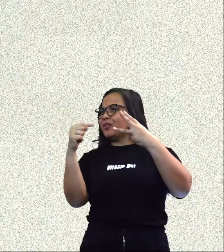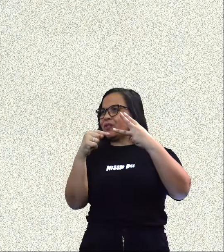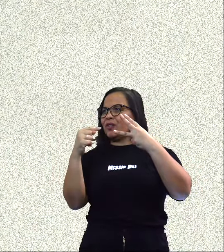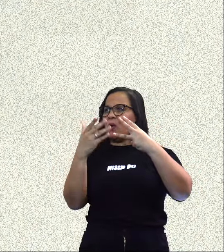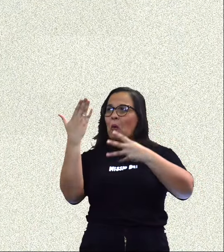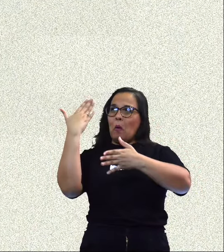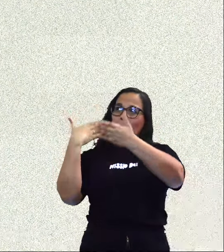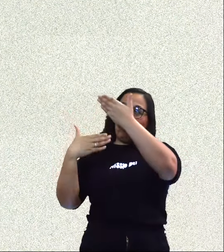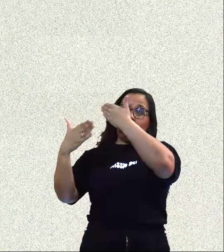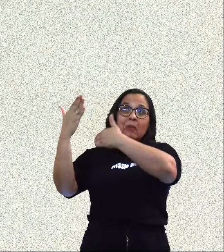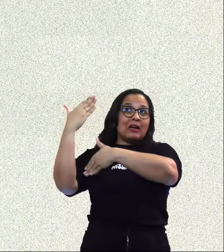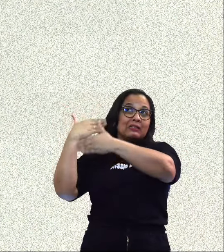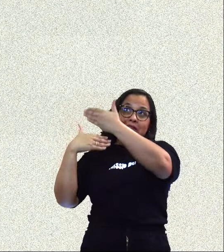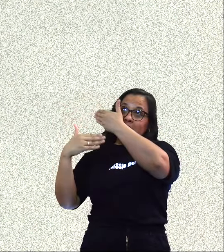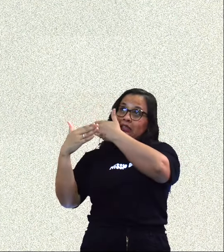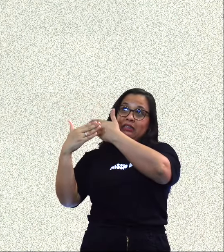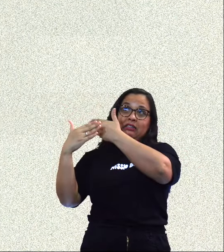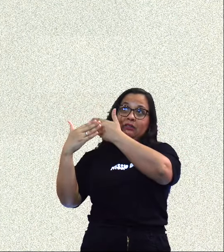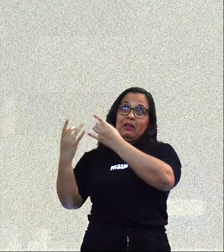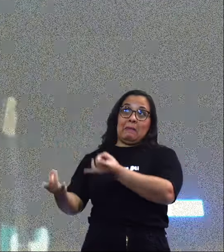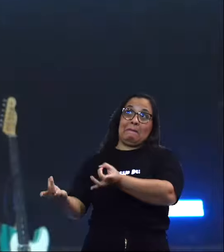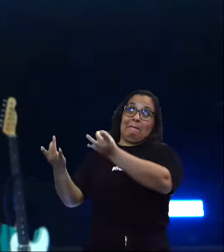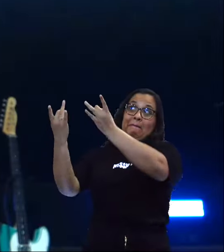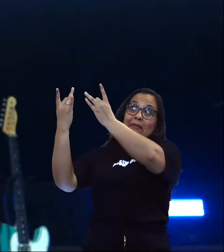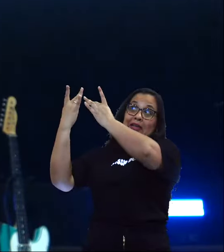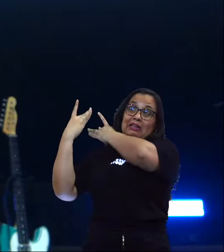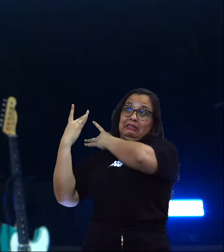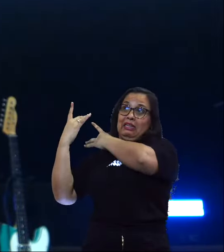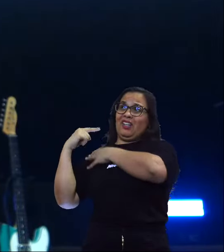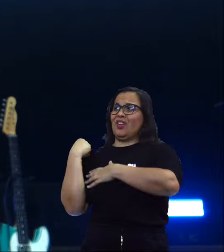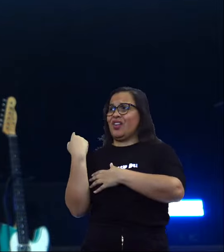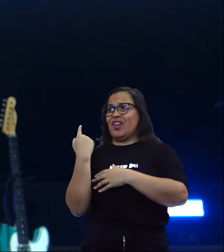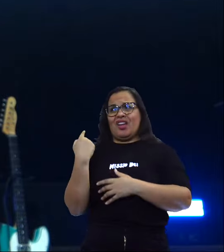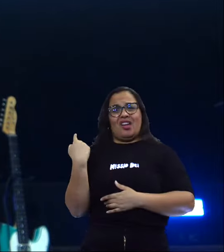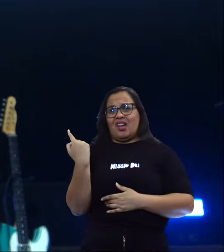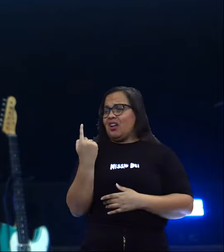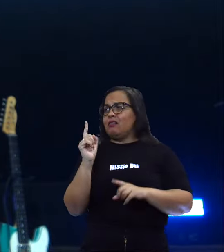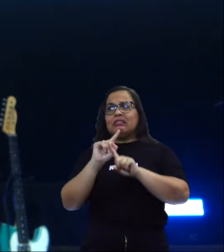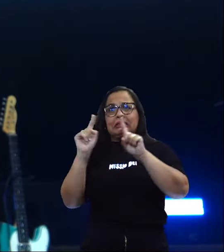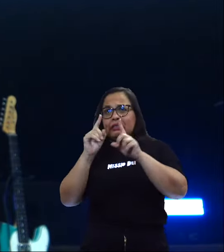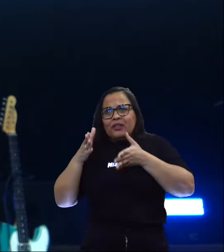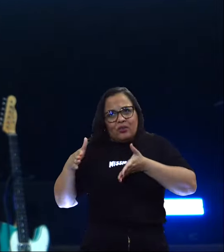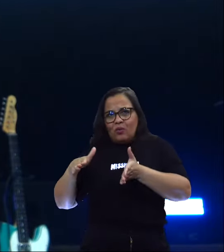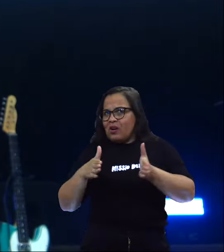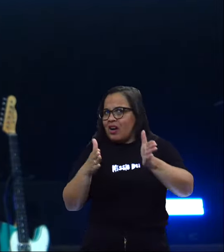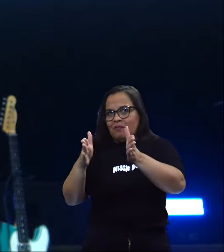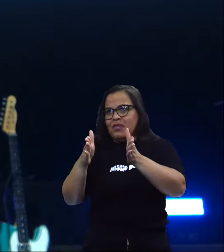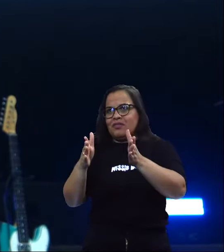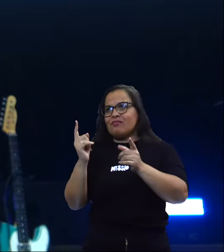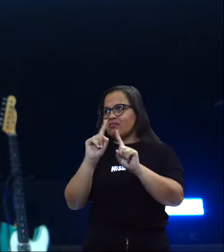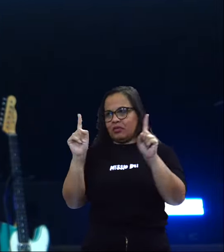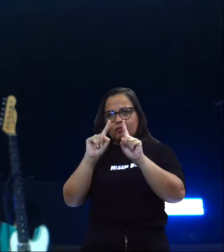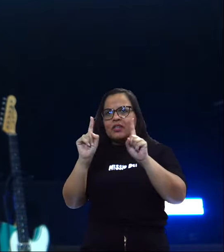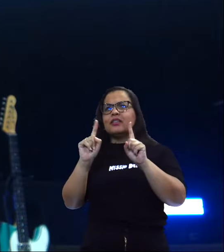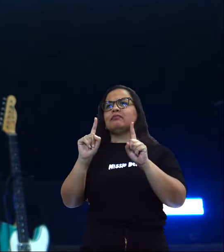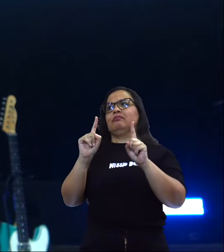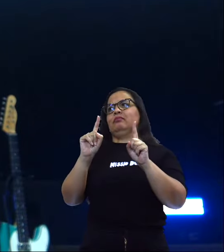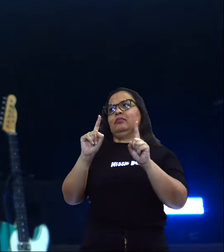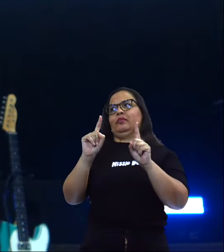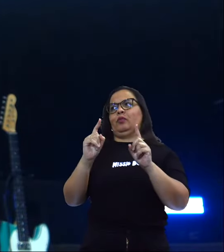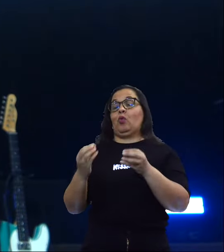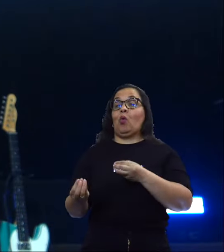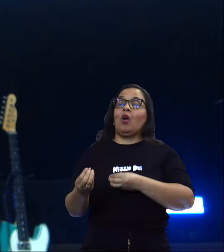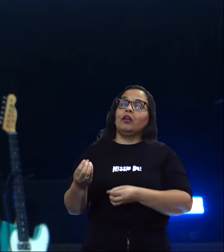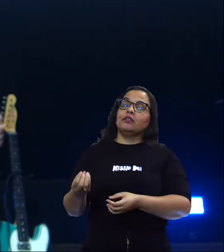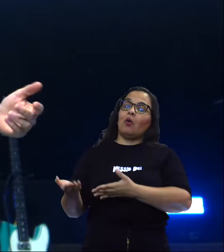comigo o versículo 3 e o versículo 4 desse texto de Números capítulo 14. Porque o Senhor está nos trazendo para essa